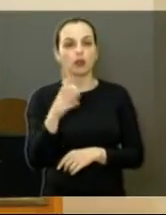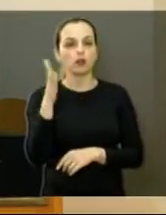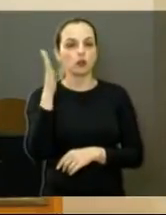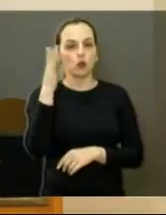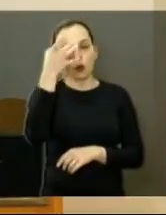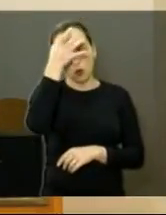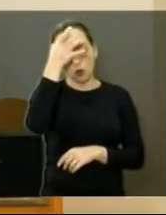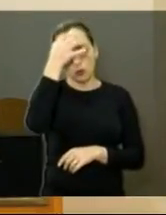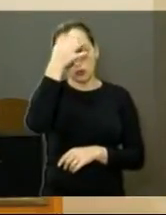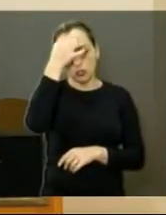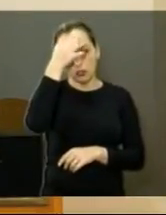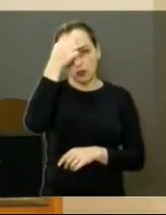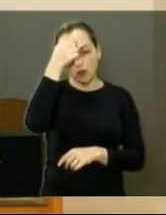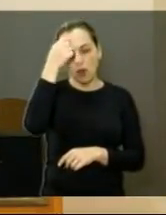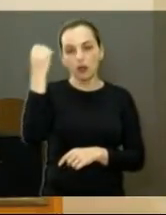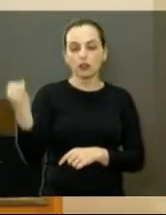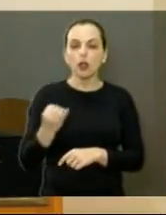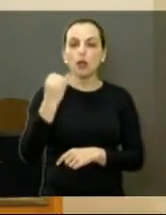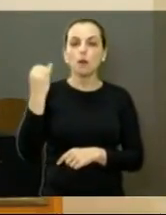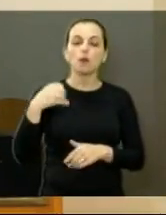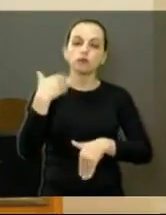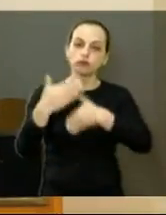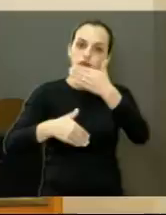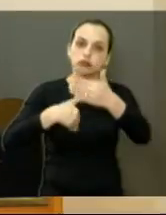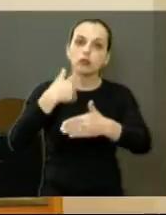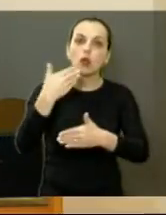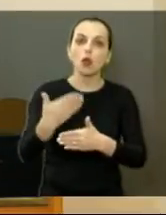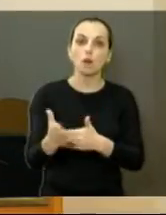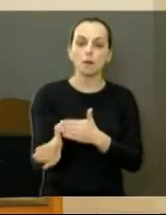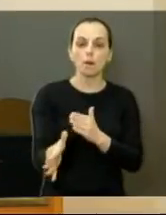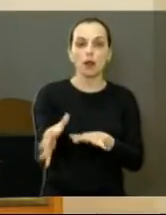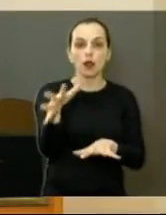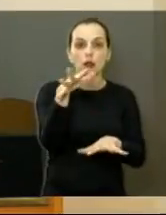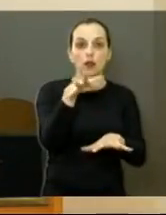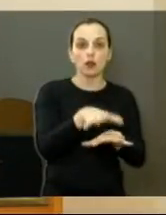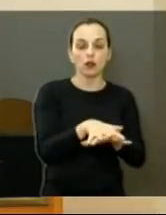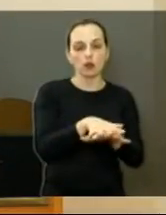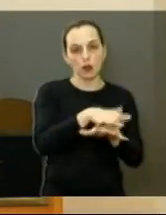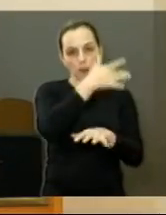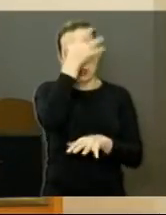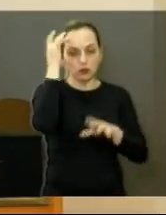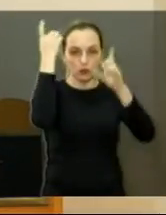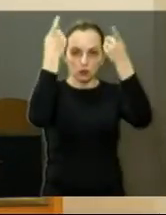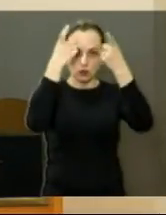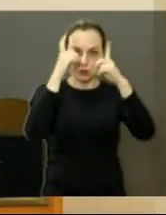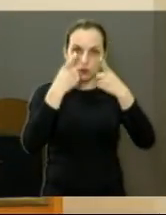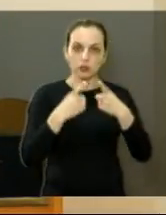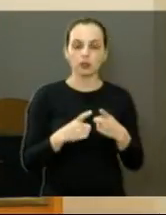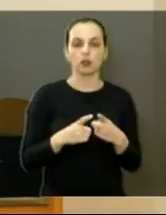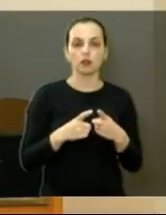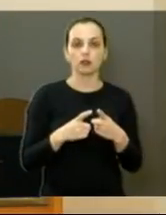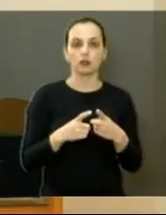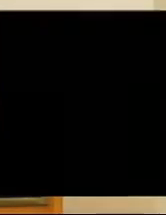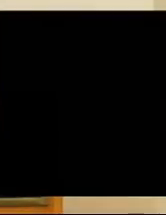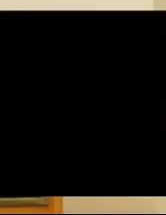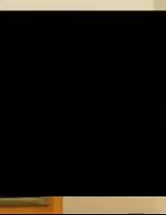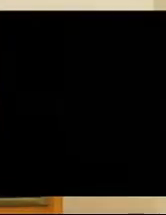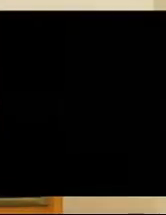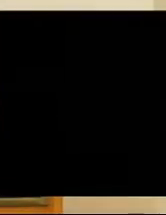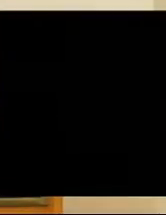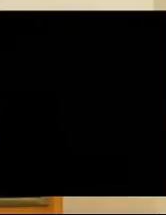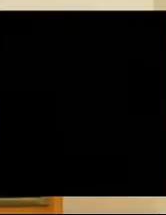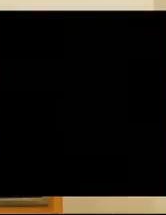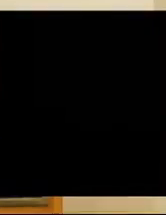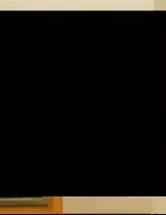sobre a importância do desenvolvimento de meios de inclusão das pessoas com deficiência na sociedade. Durante o mês,